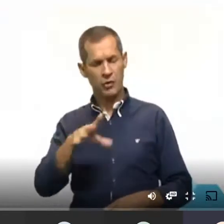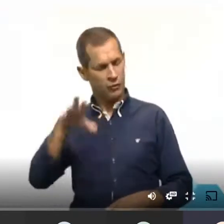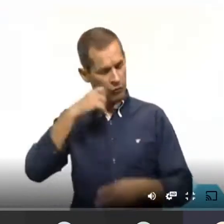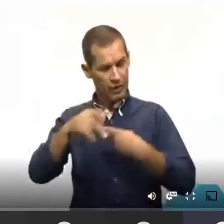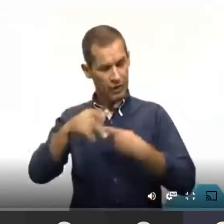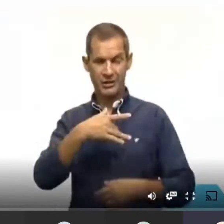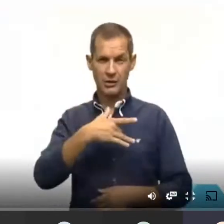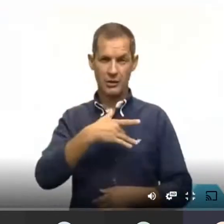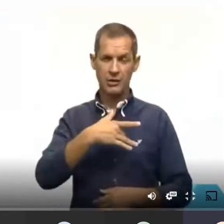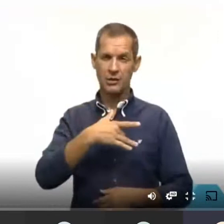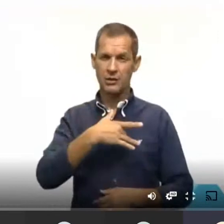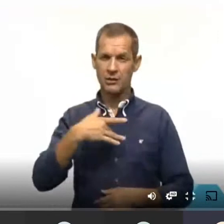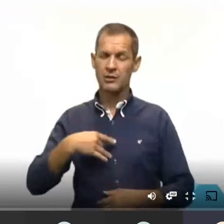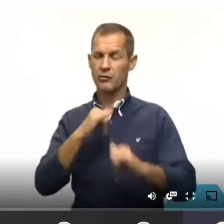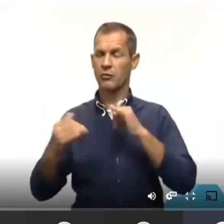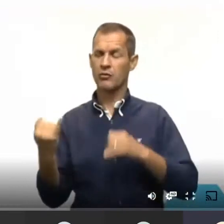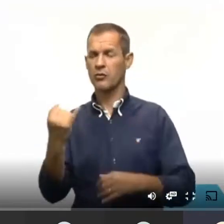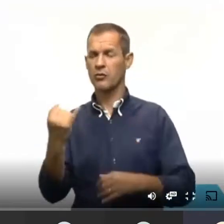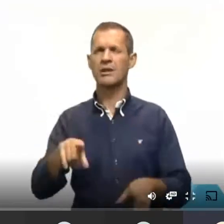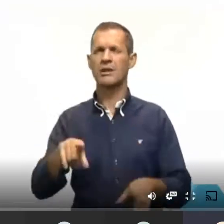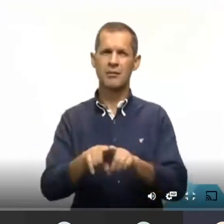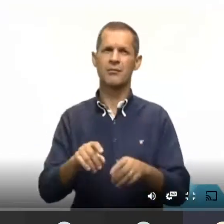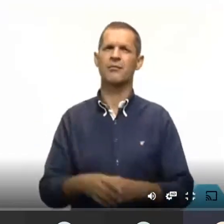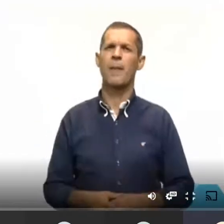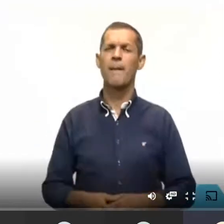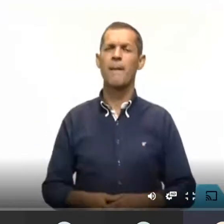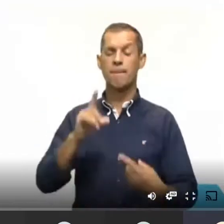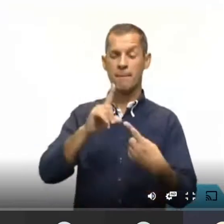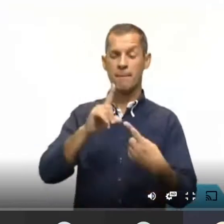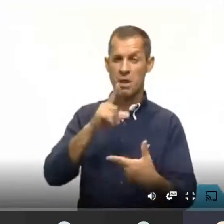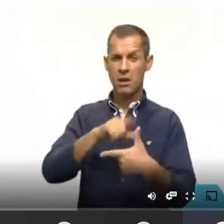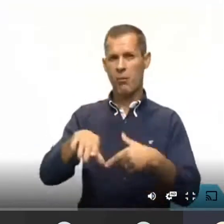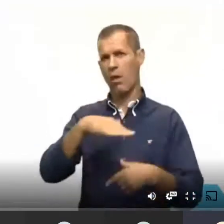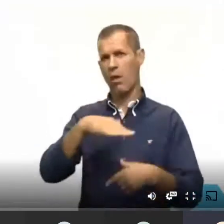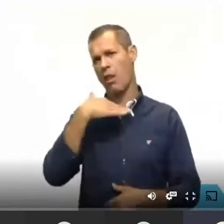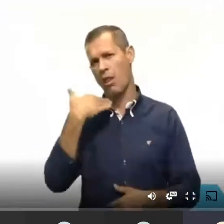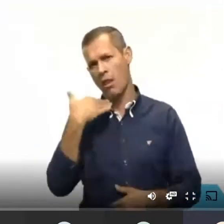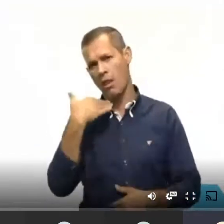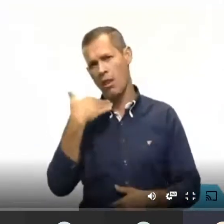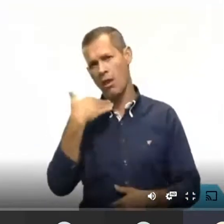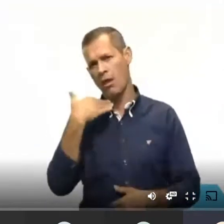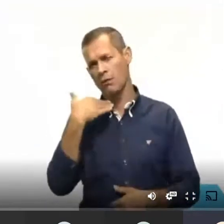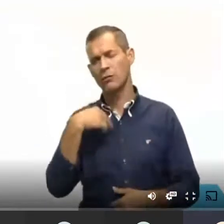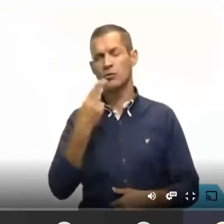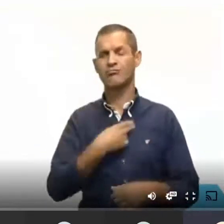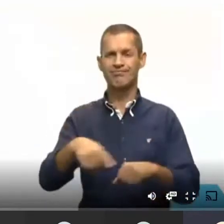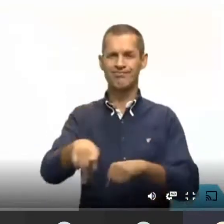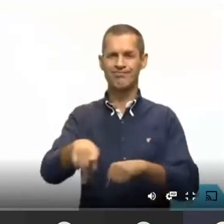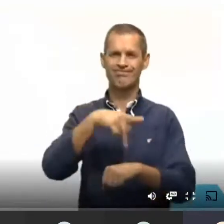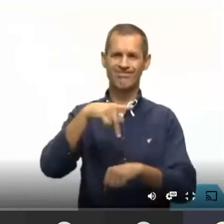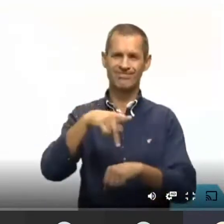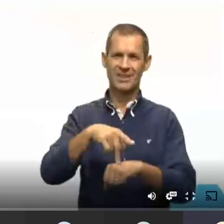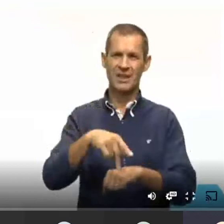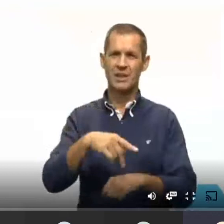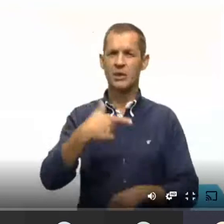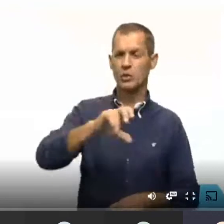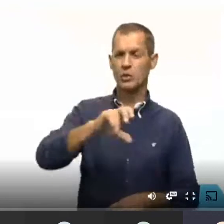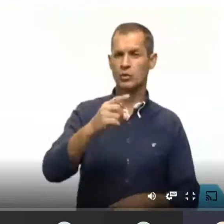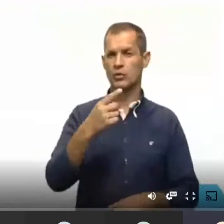Saúde. Né? Um dado interessante, foi considerada a primeira causa de morte, né, no nosso país,